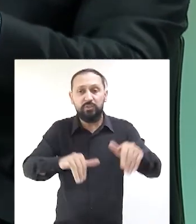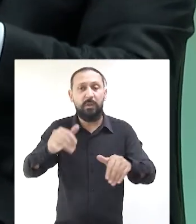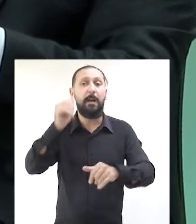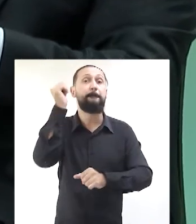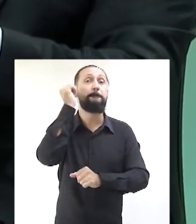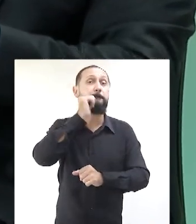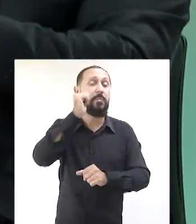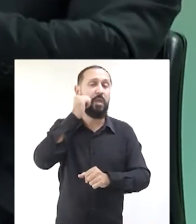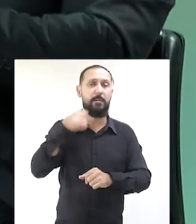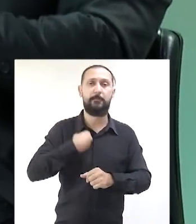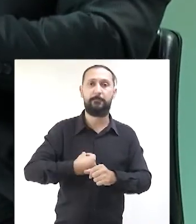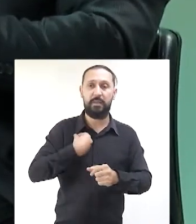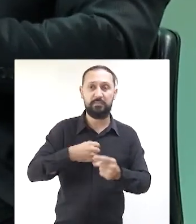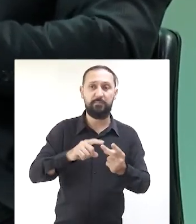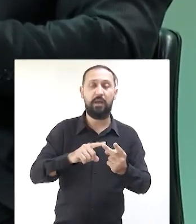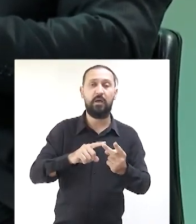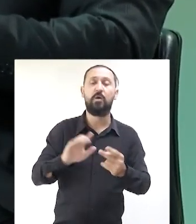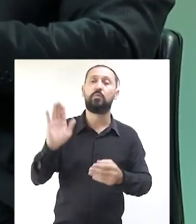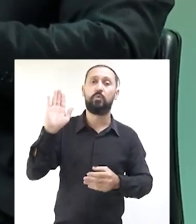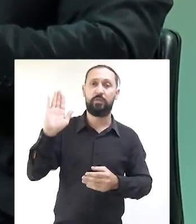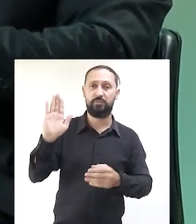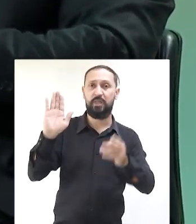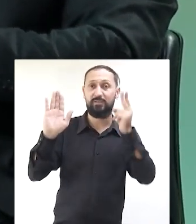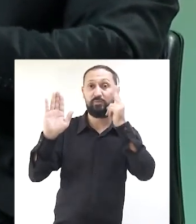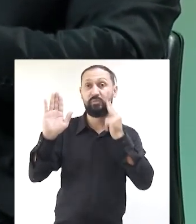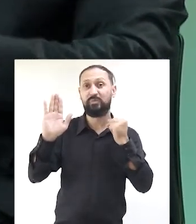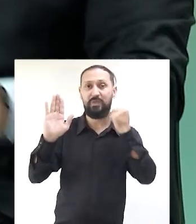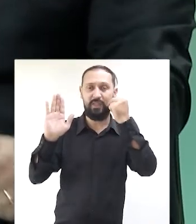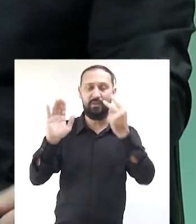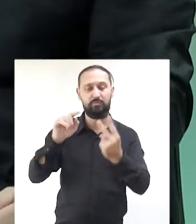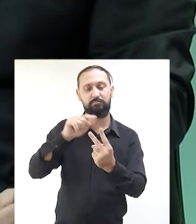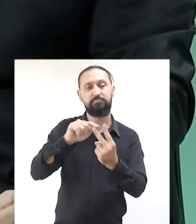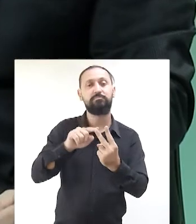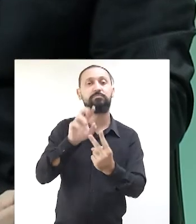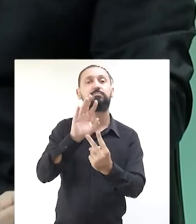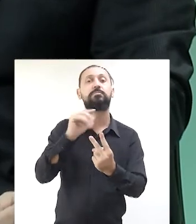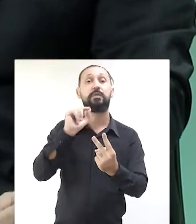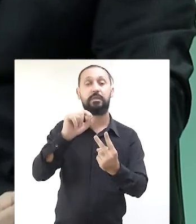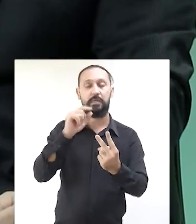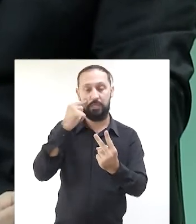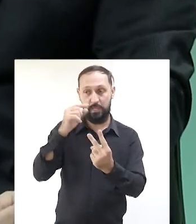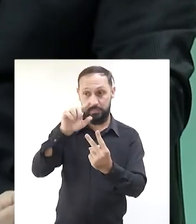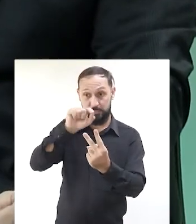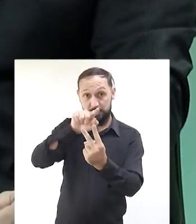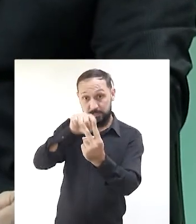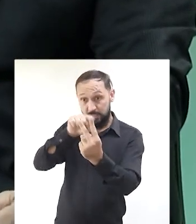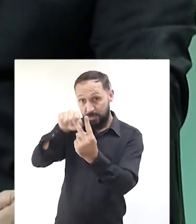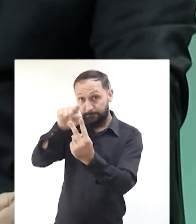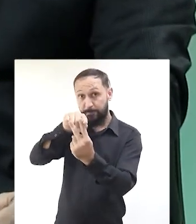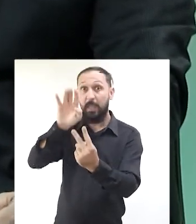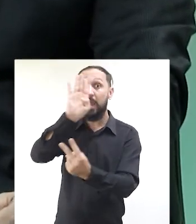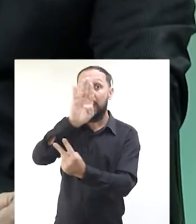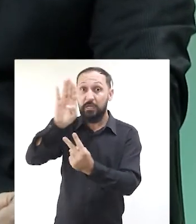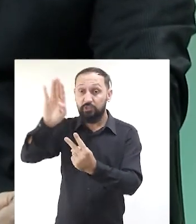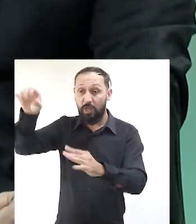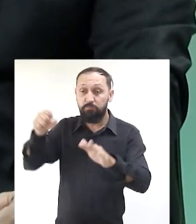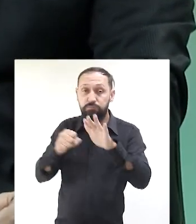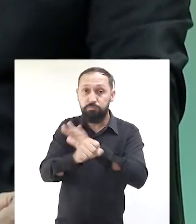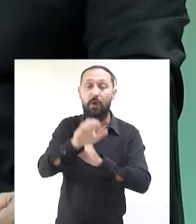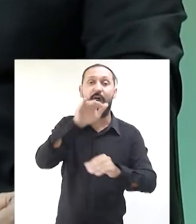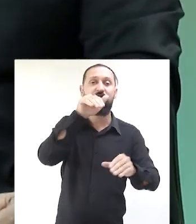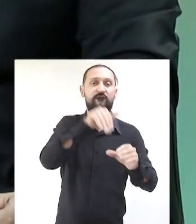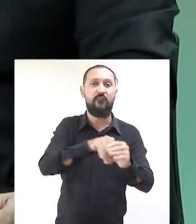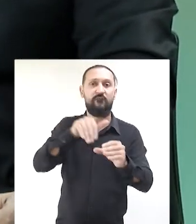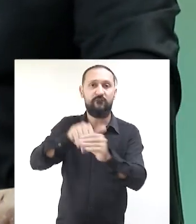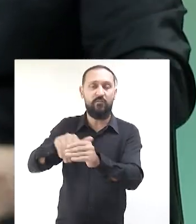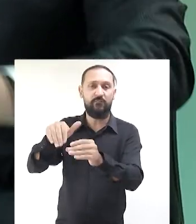candidatura feminina, né, e do eleitor negro e do candidato negro, estabelecendo então que esses candidatos teriam seus votos